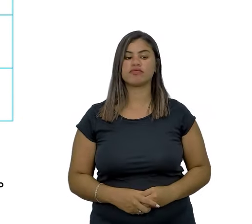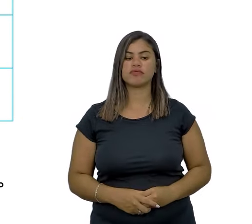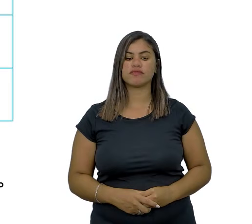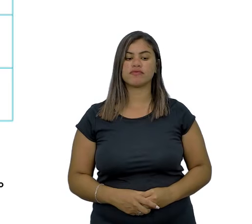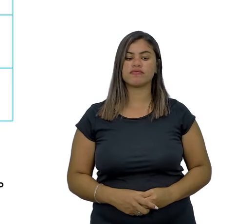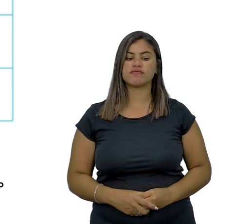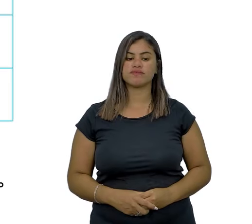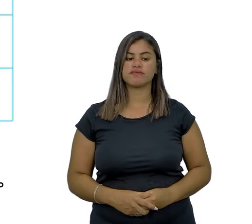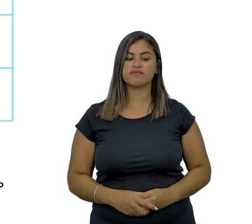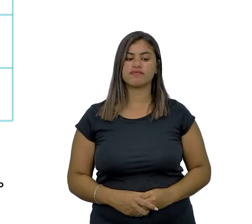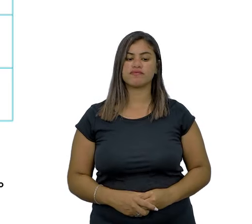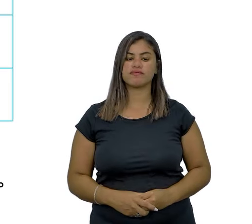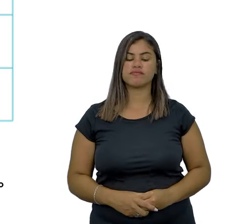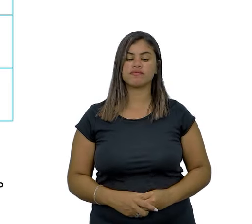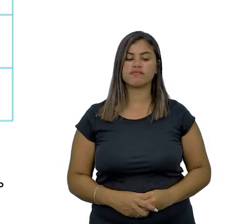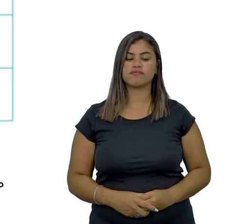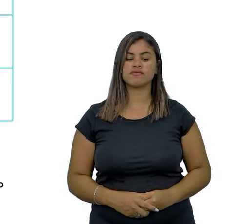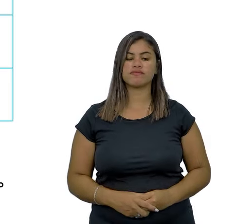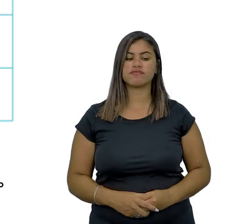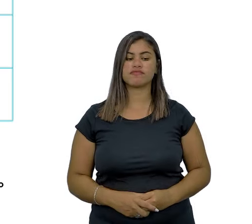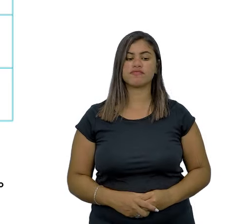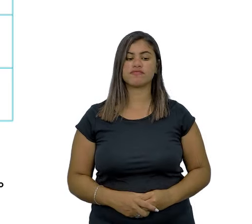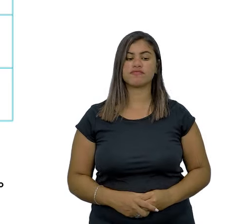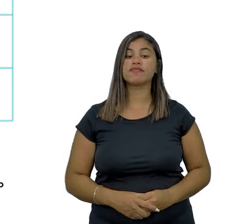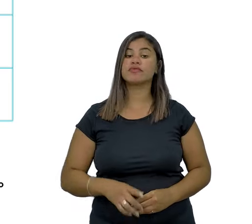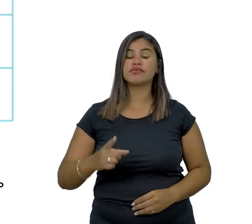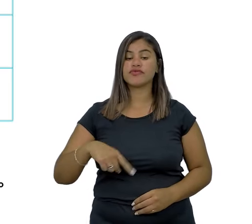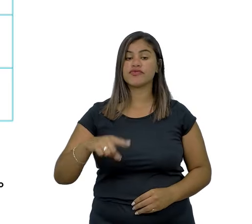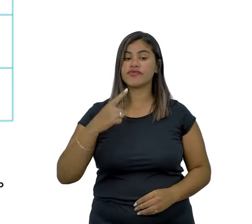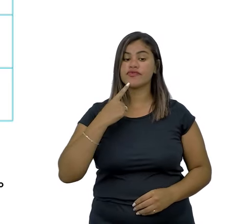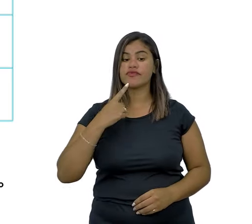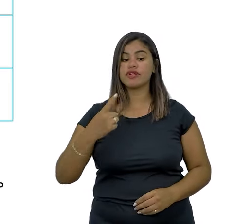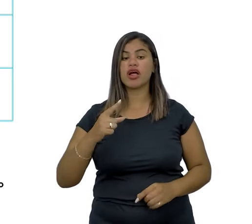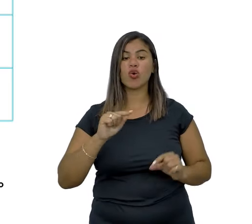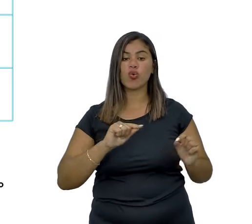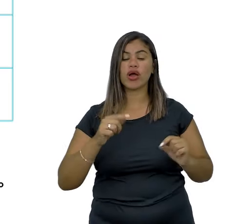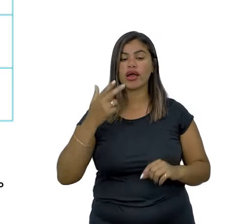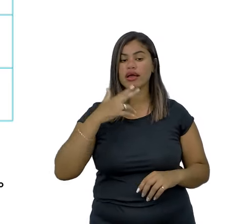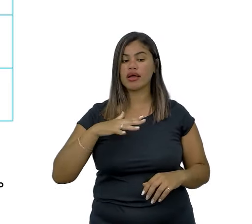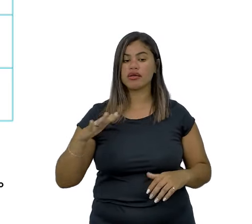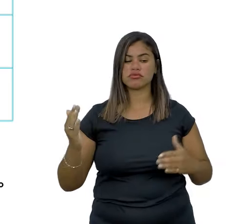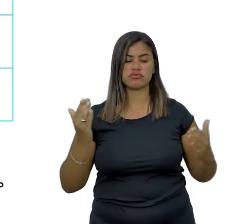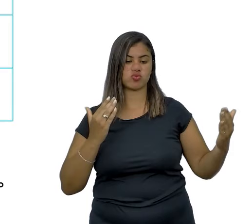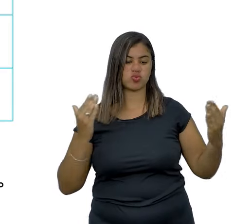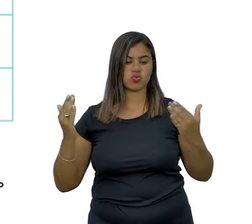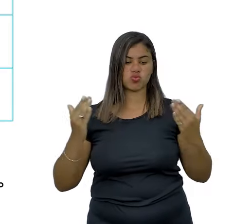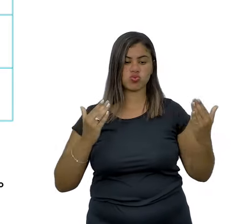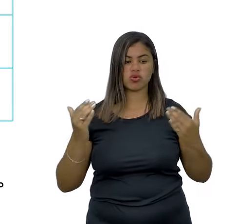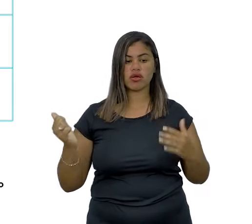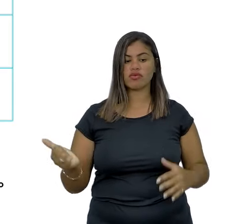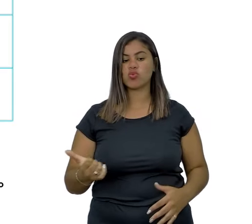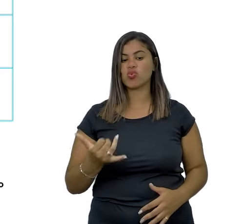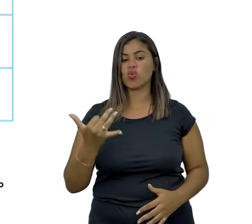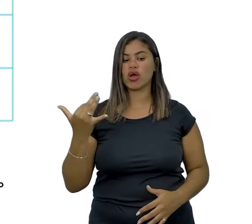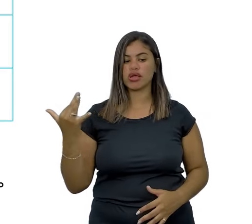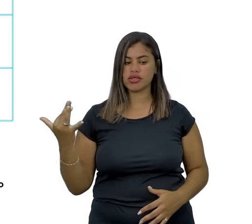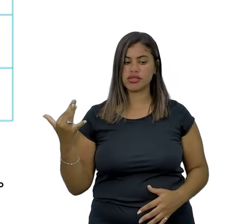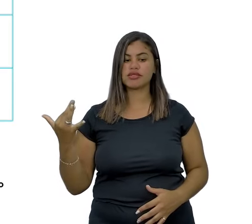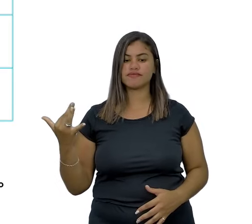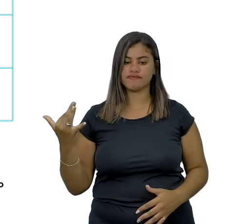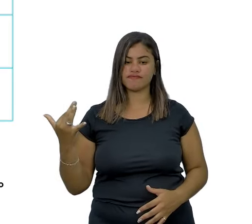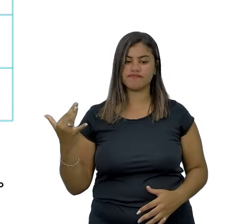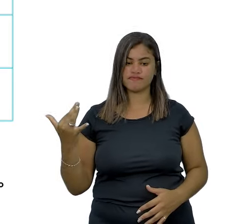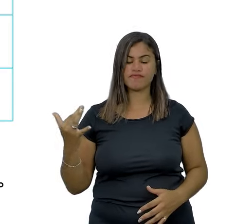para revelar mais um, que a gente vai falar aí sobre as crianças comparando as quantidades, né, na barraca